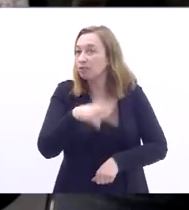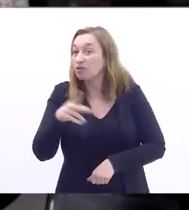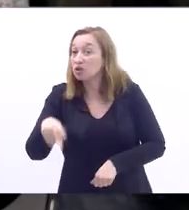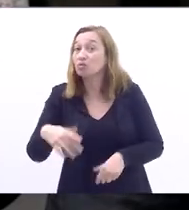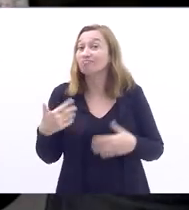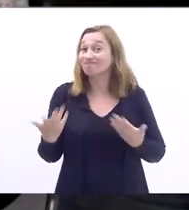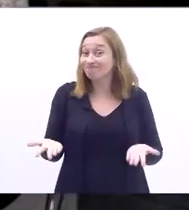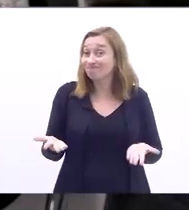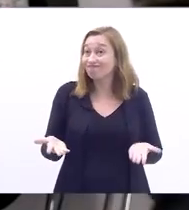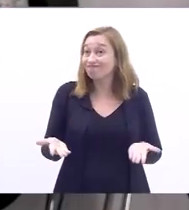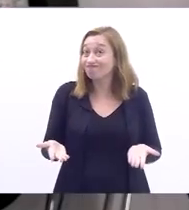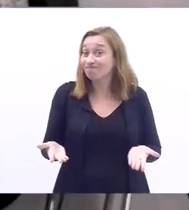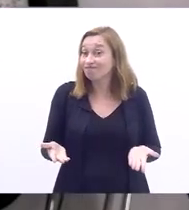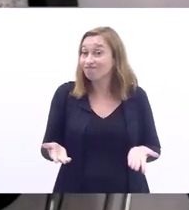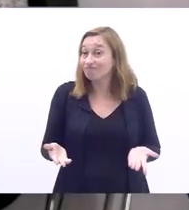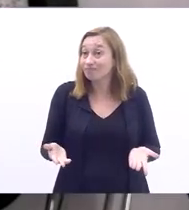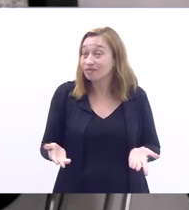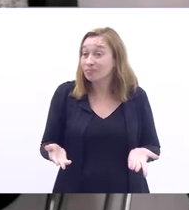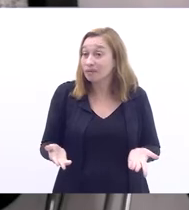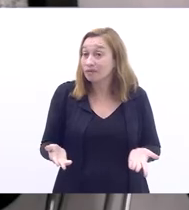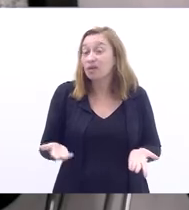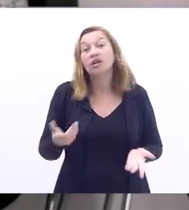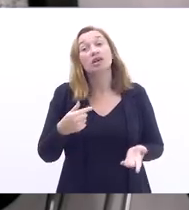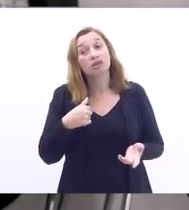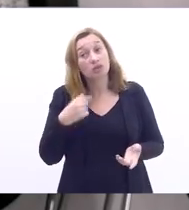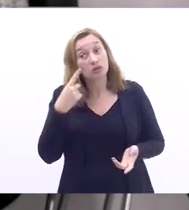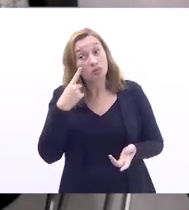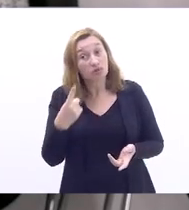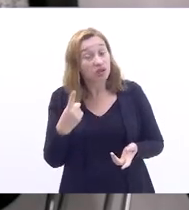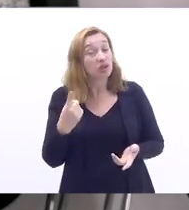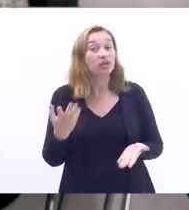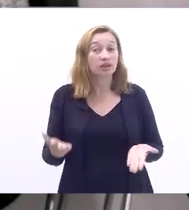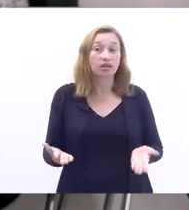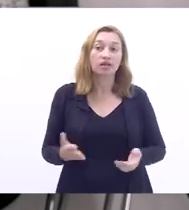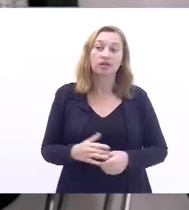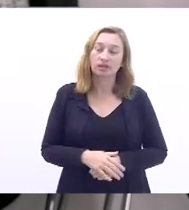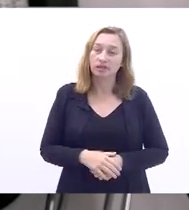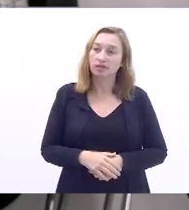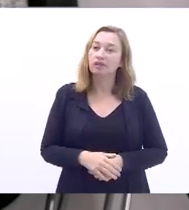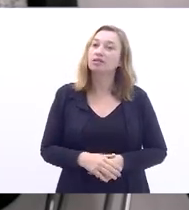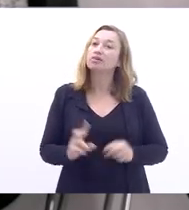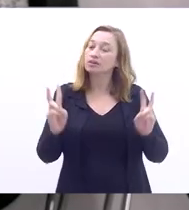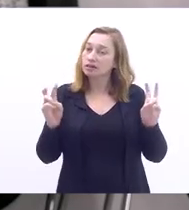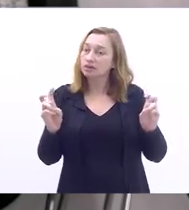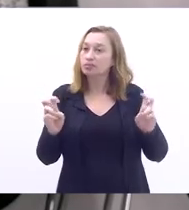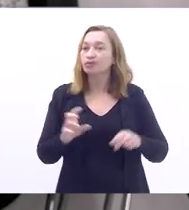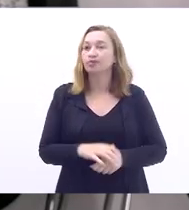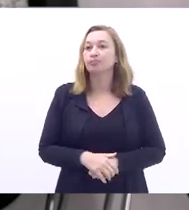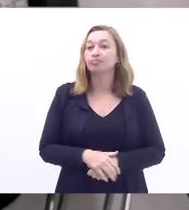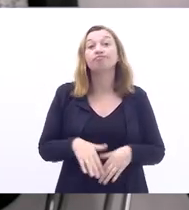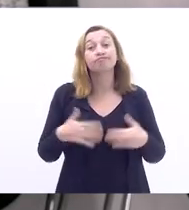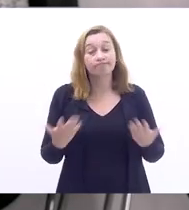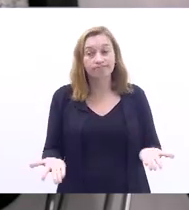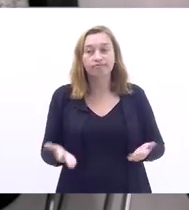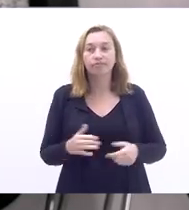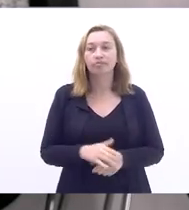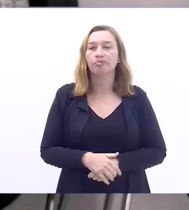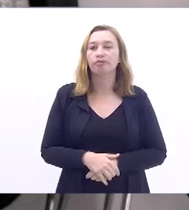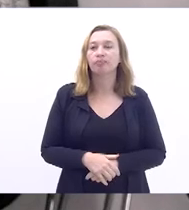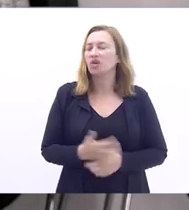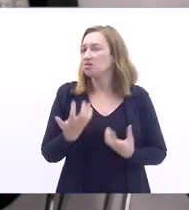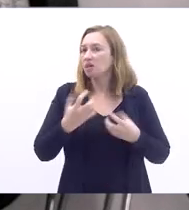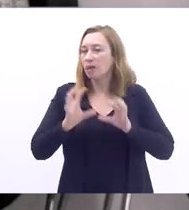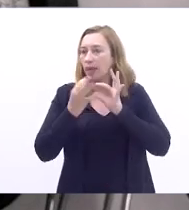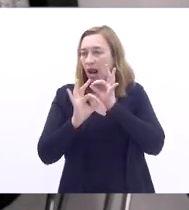professores e nós estamos aí é com essa situação Então eu